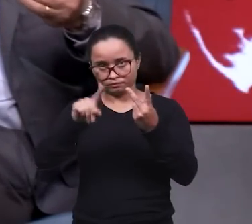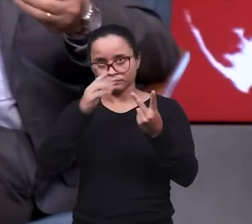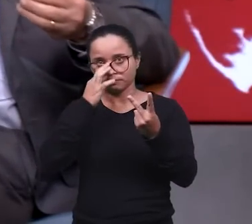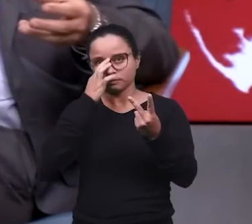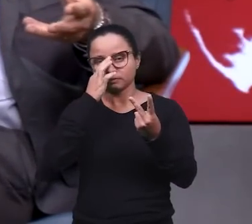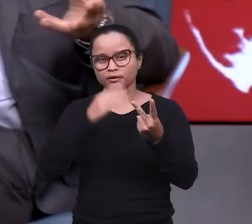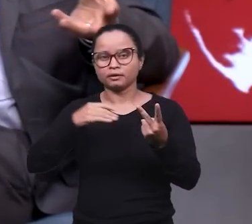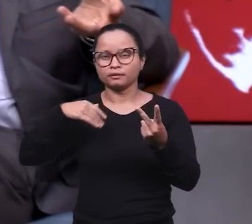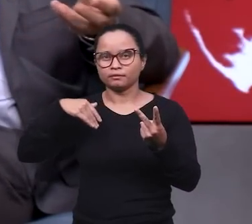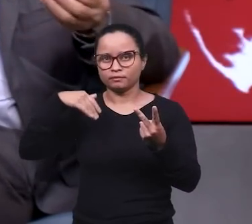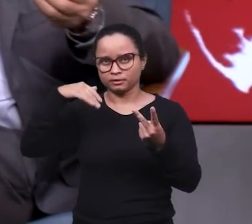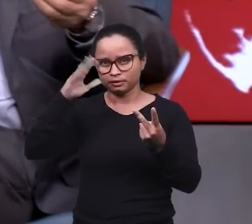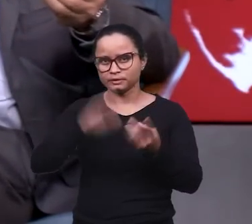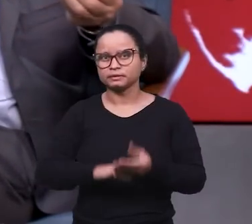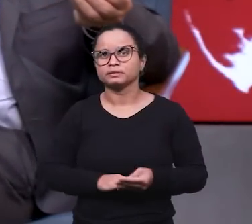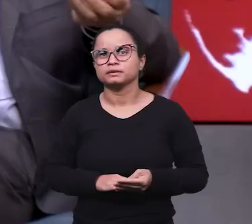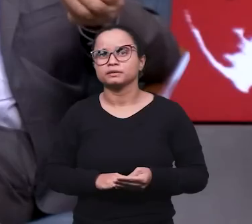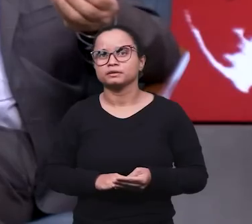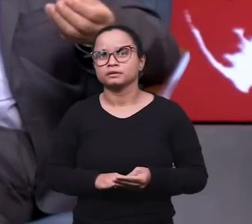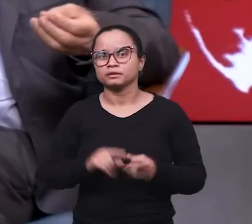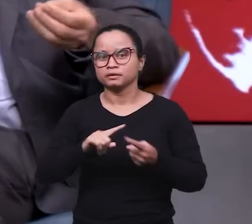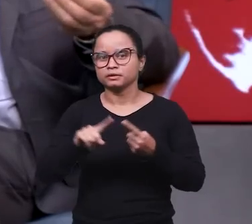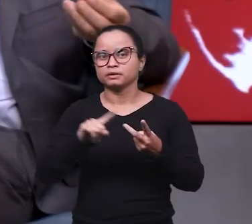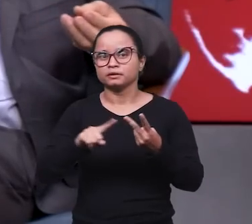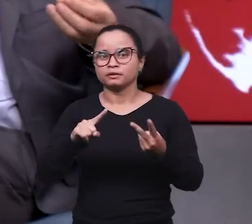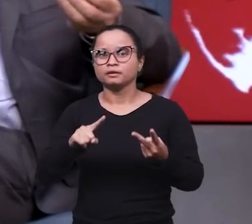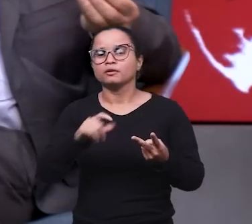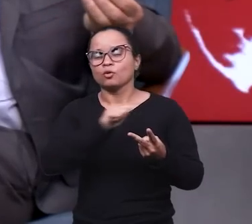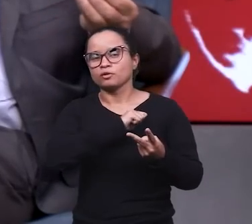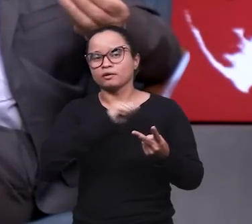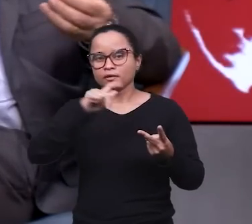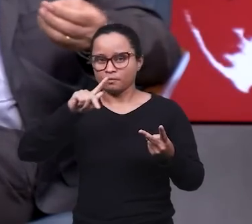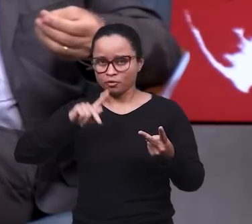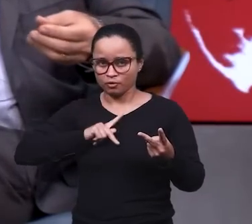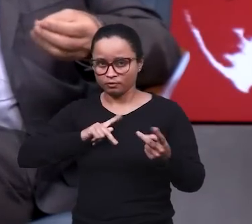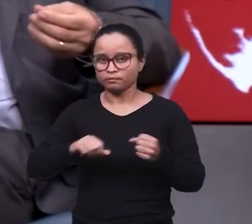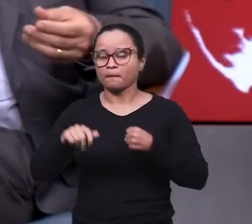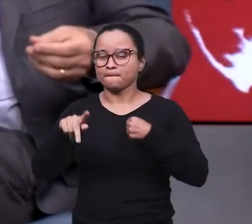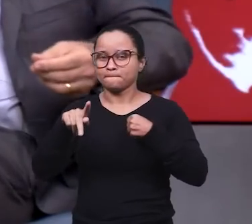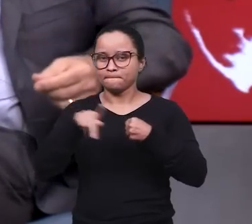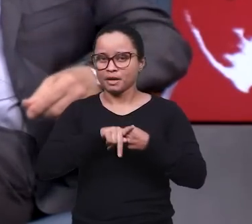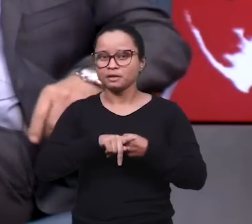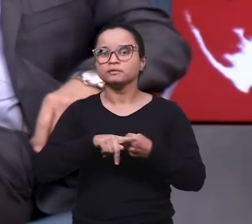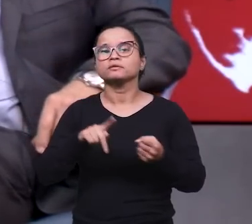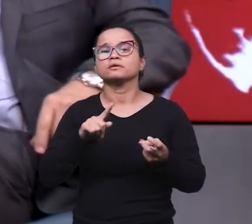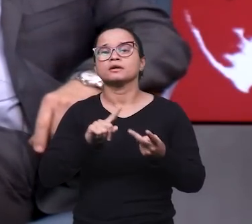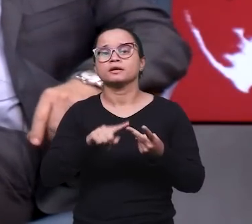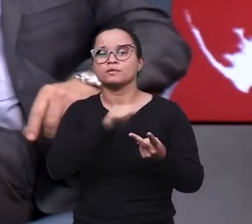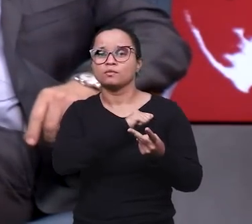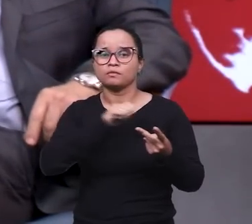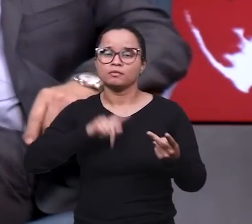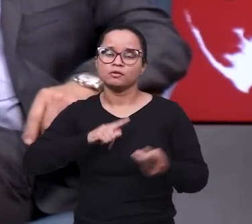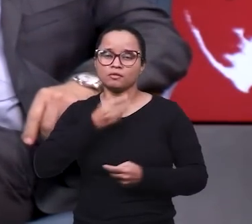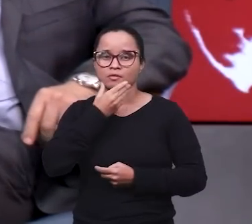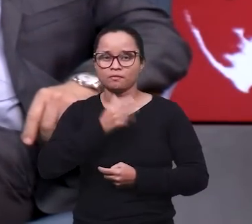mais proeminentes, que são a figura dos dois apóstolos, Pedro e também o apóstolo Paulo.